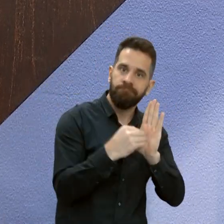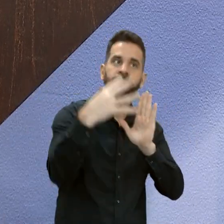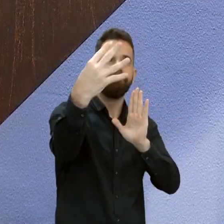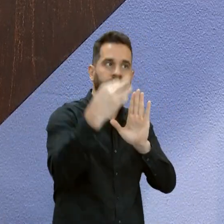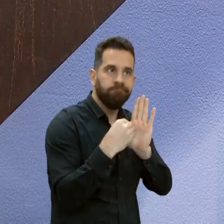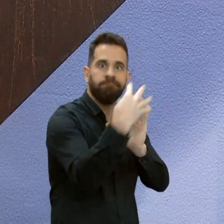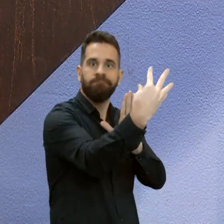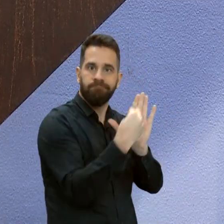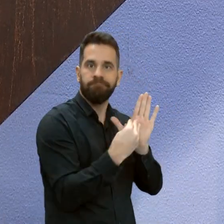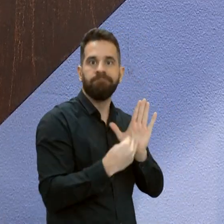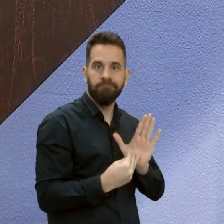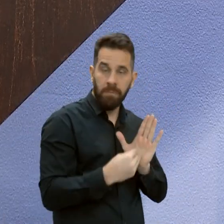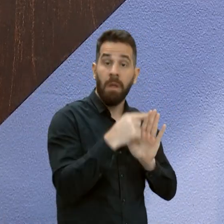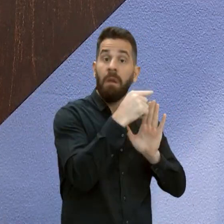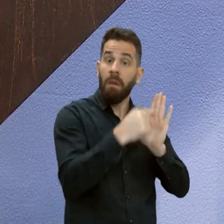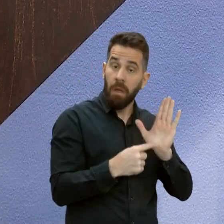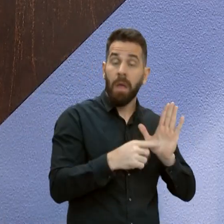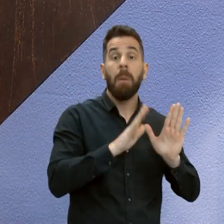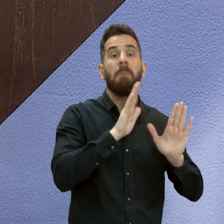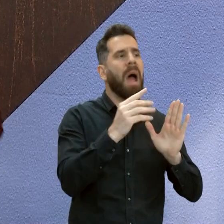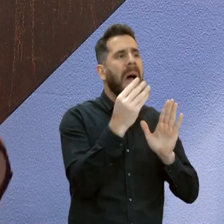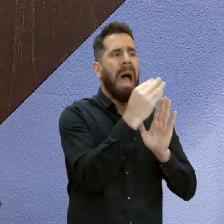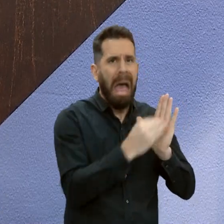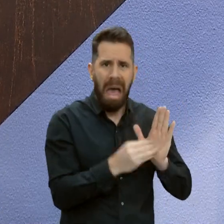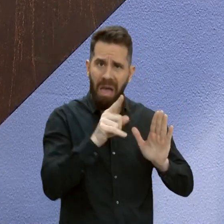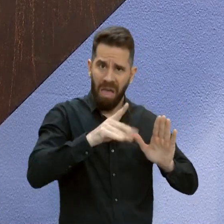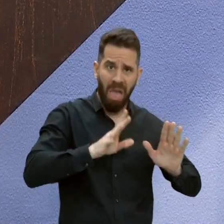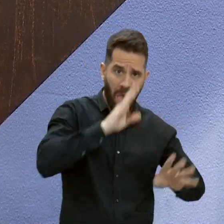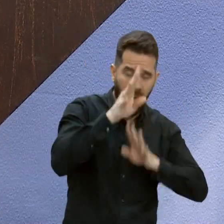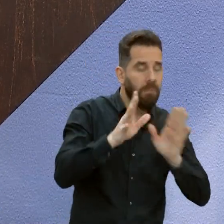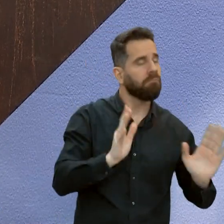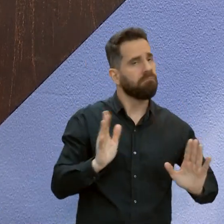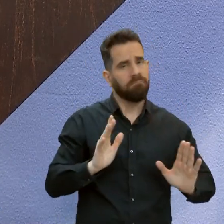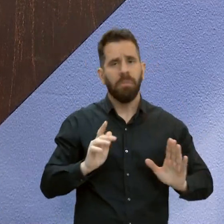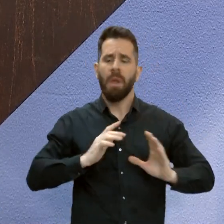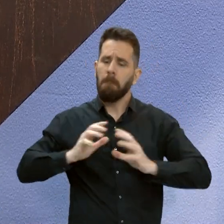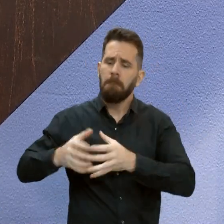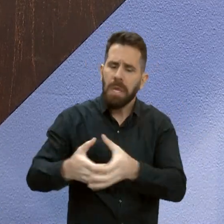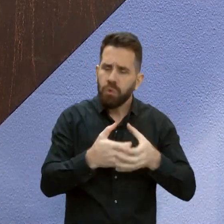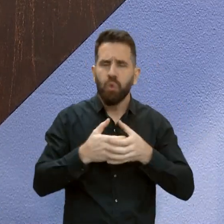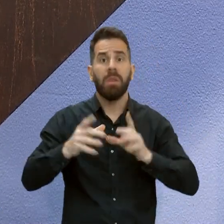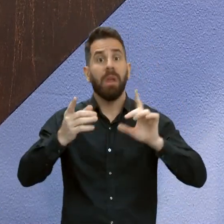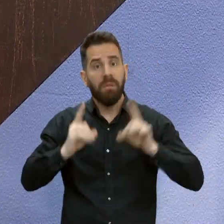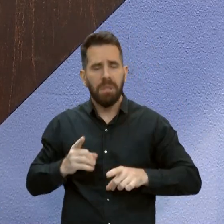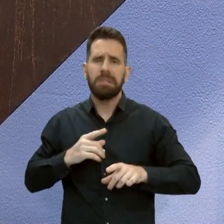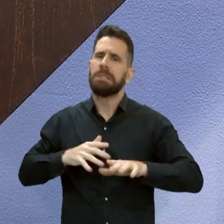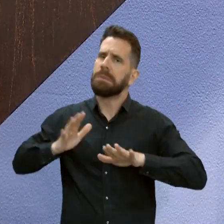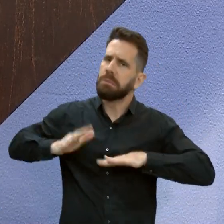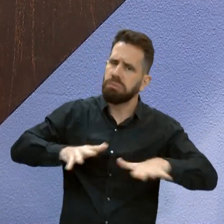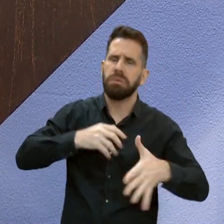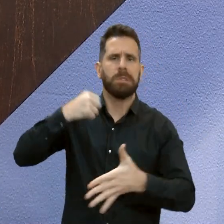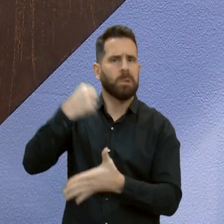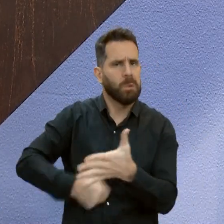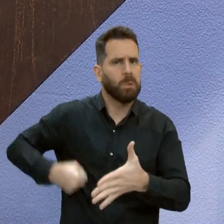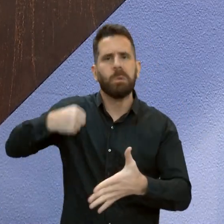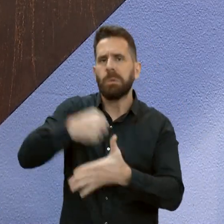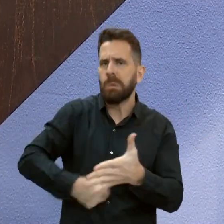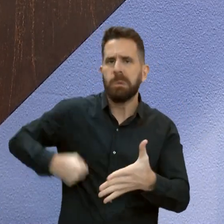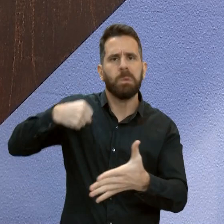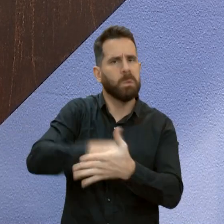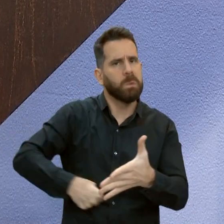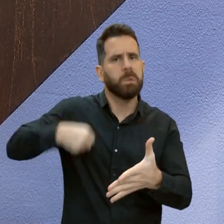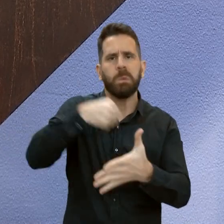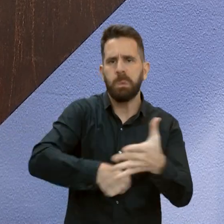né? E foram diante de vários lugares onde eles ficavam acampados e